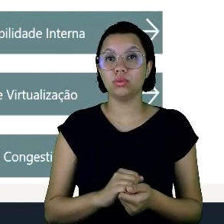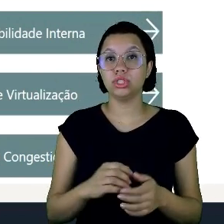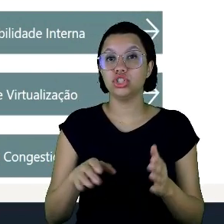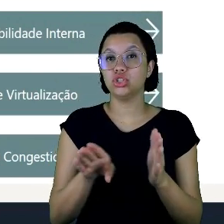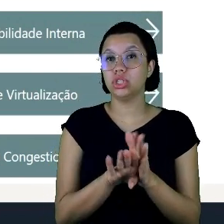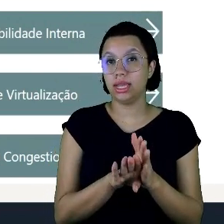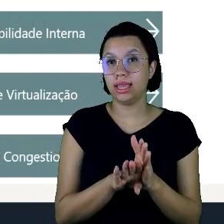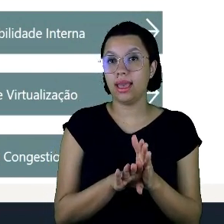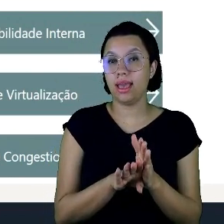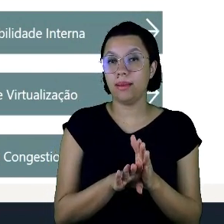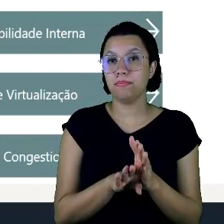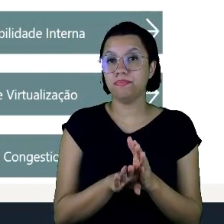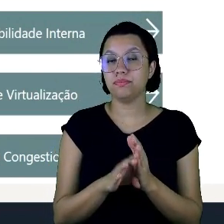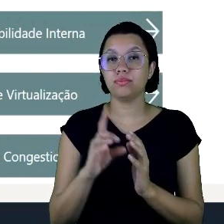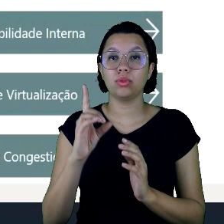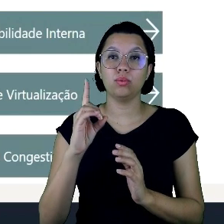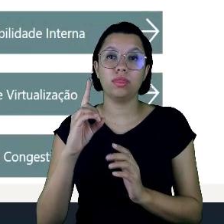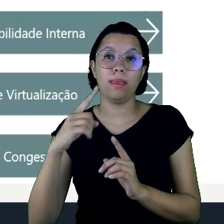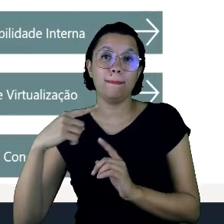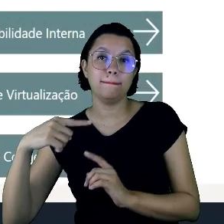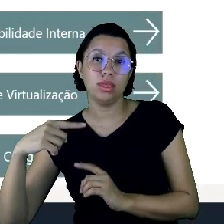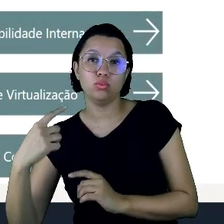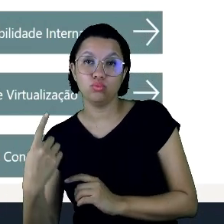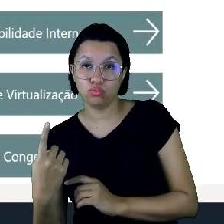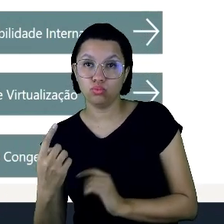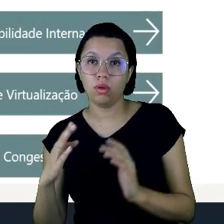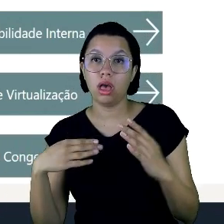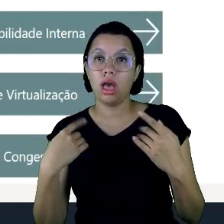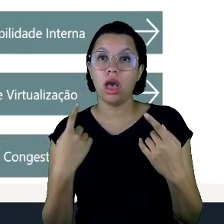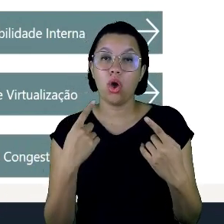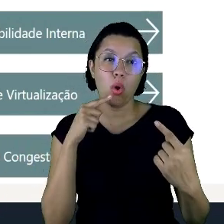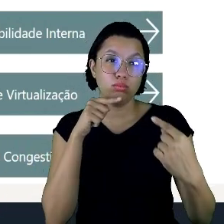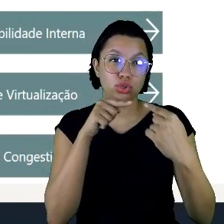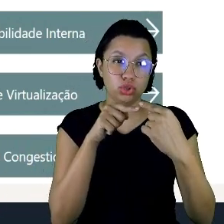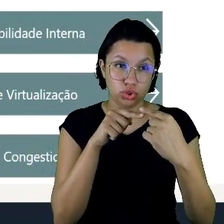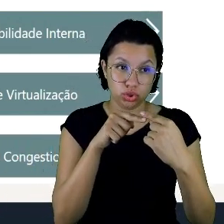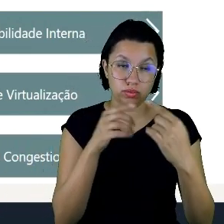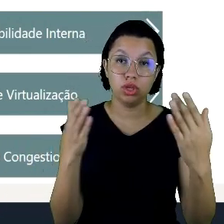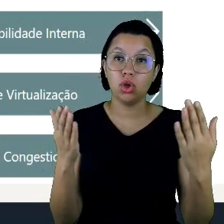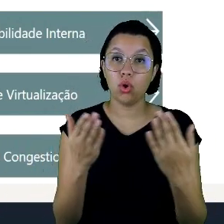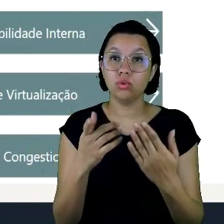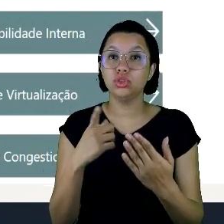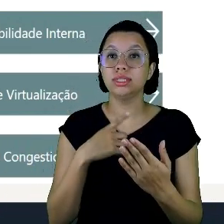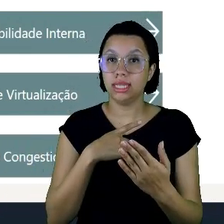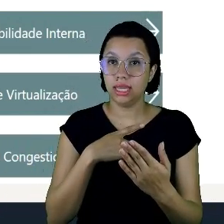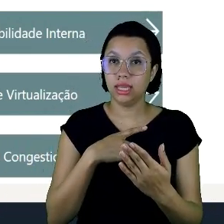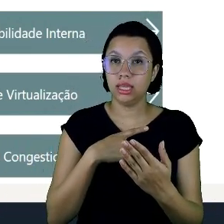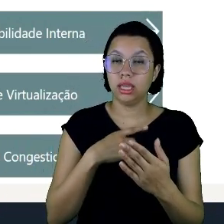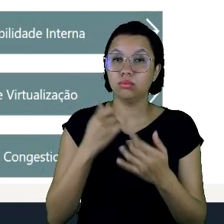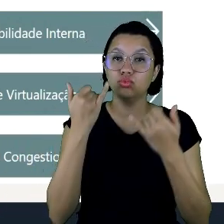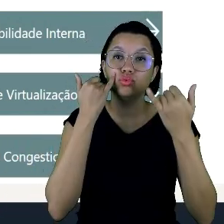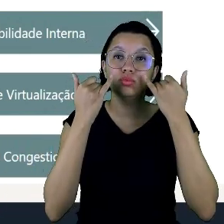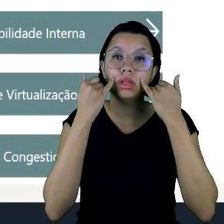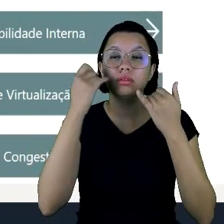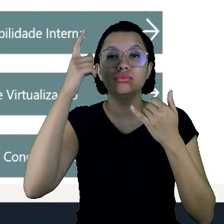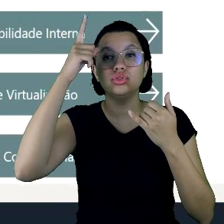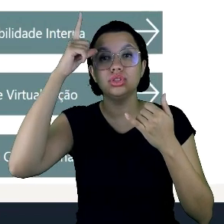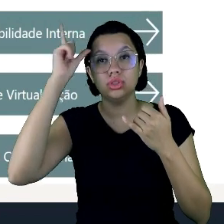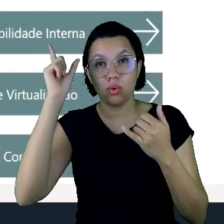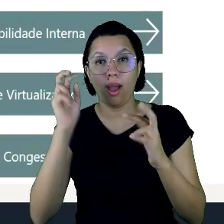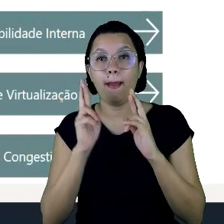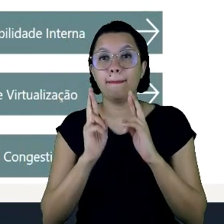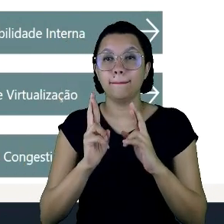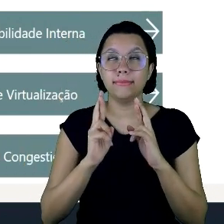nosso radar para que a gente consiga chegar num D-1. Então, a nossa meta é que hoje